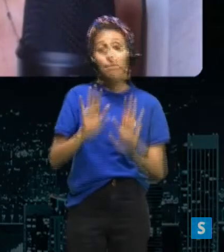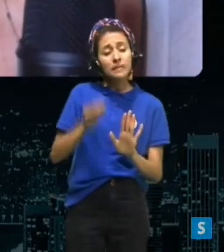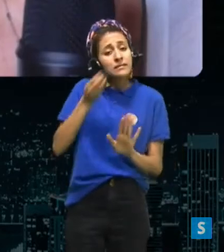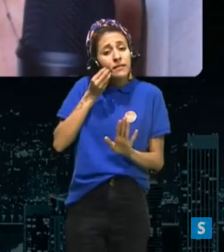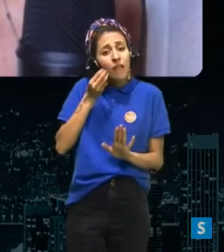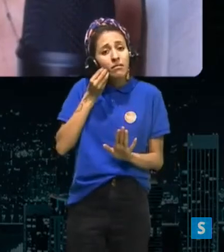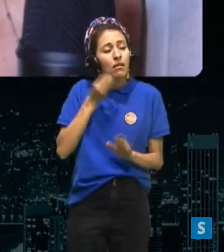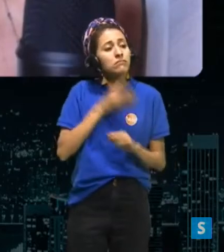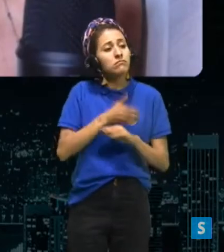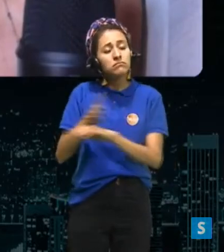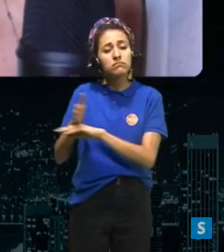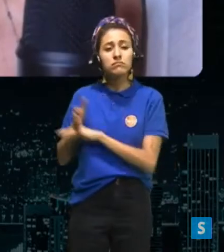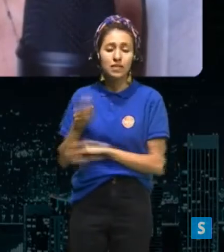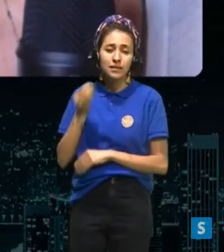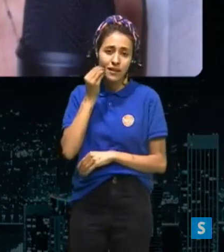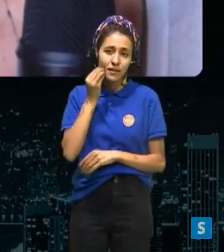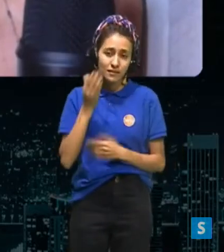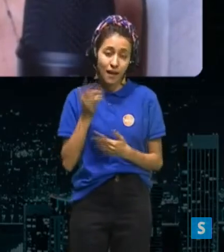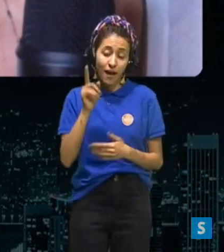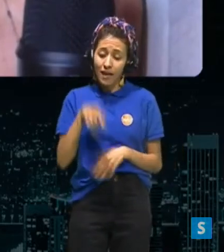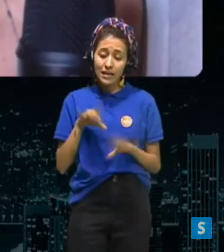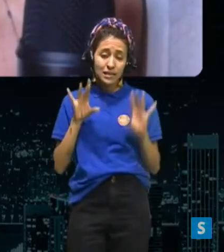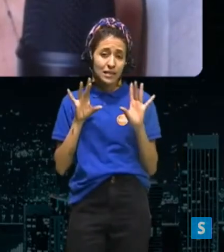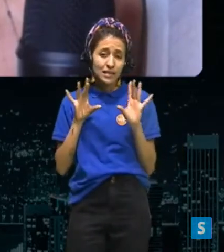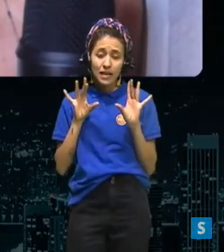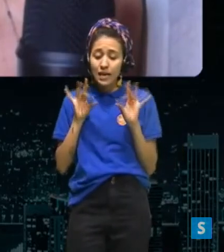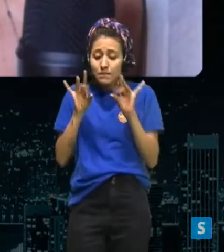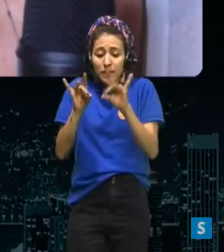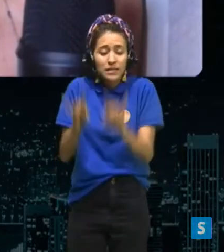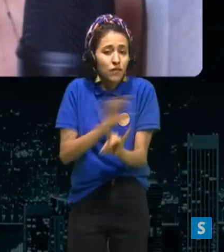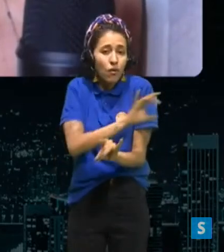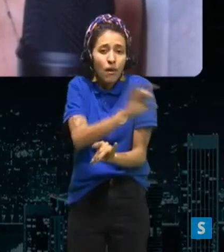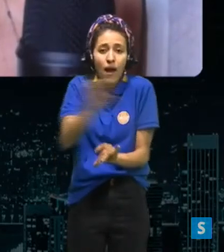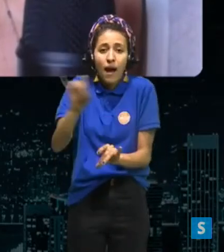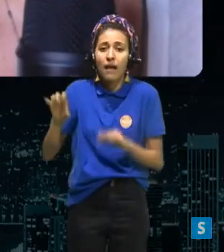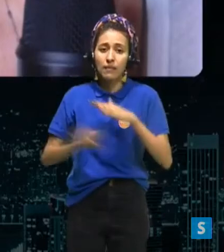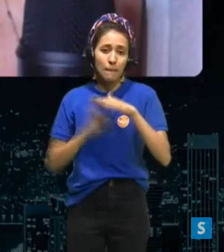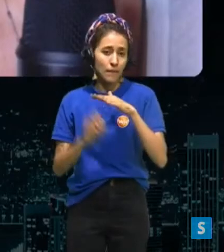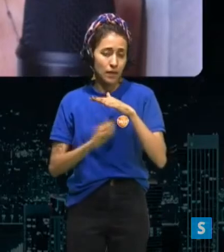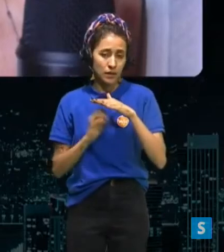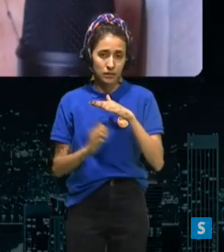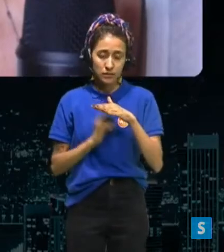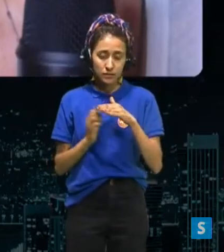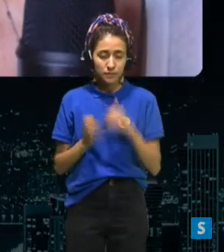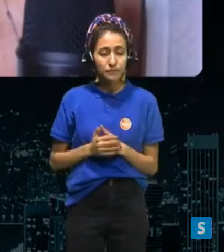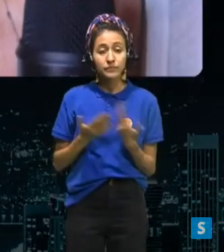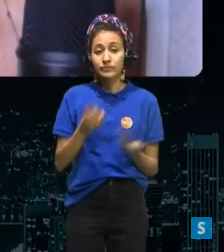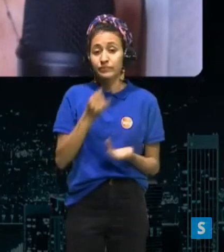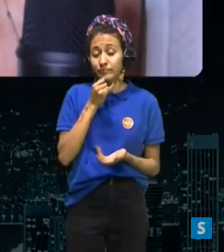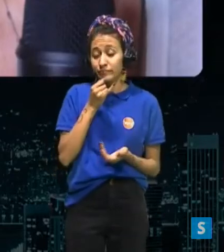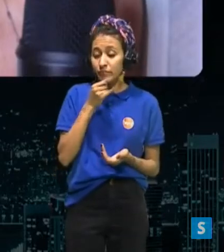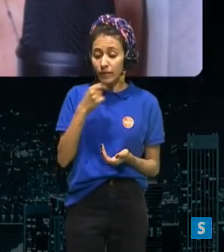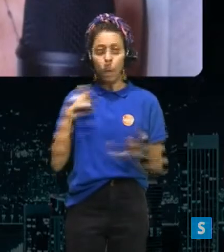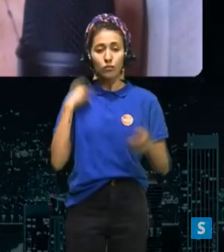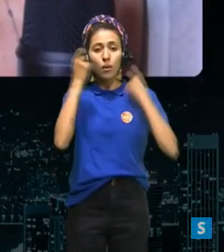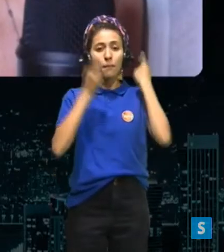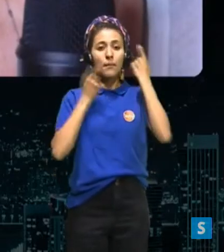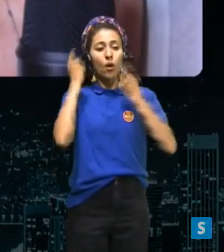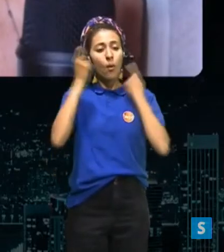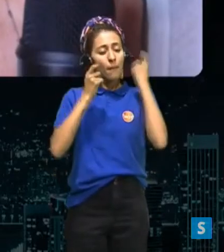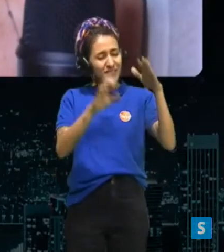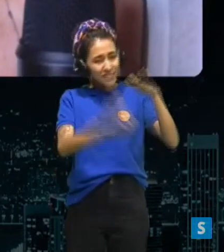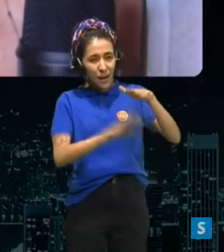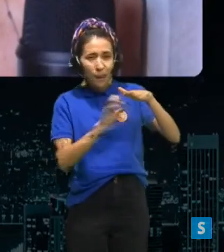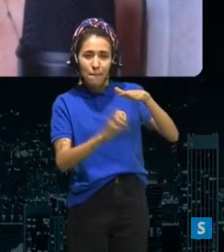a gente mede o impacto mas é personalizado para cada empresa se a gente se olha a gente se preocupa com o grau de felicidade das